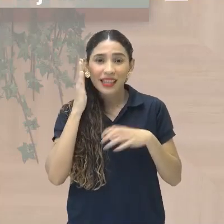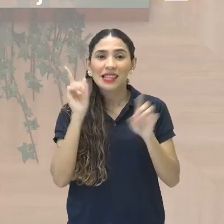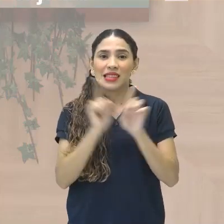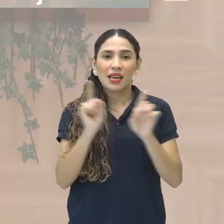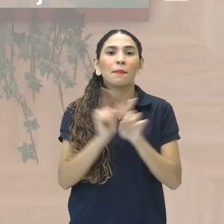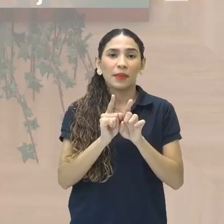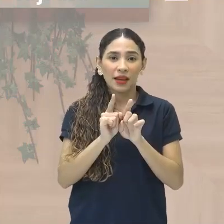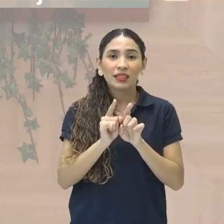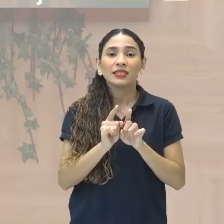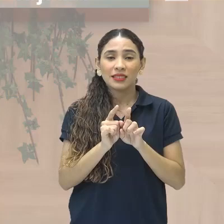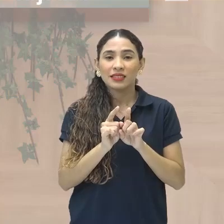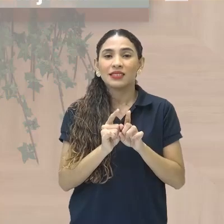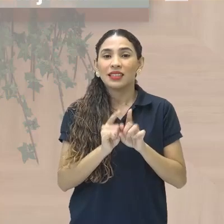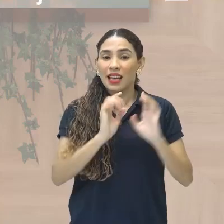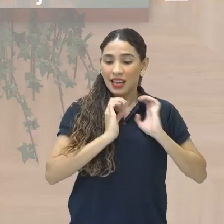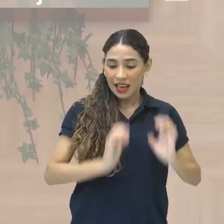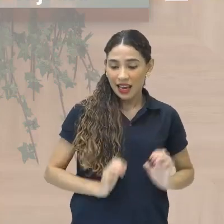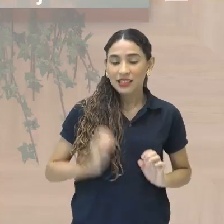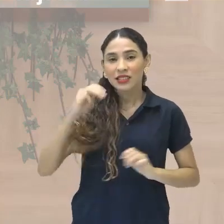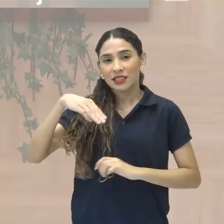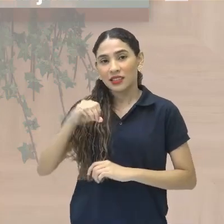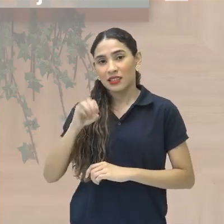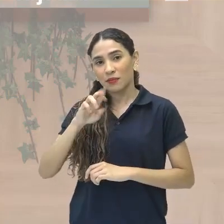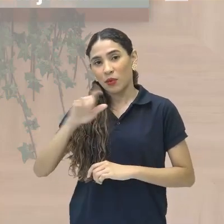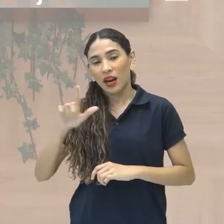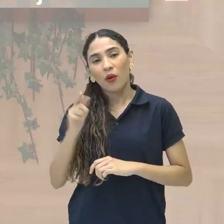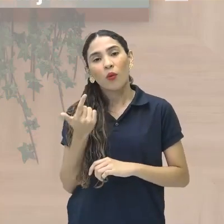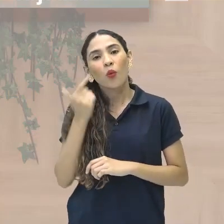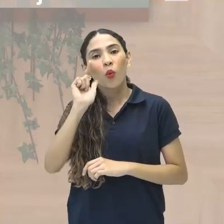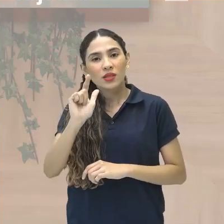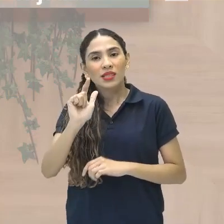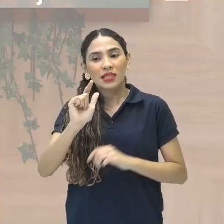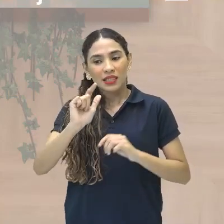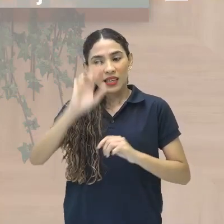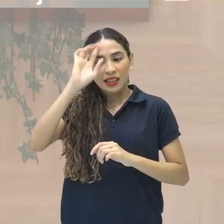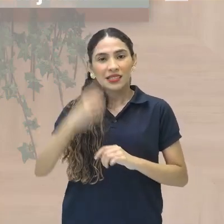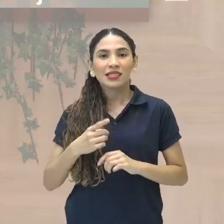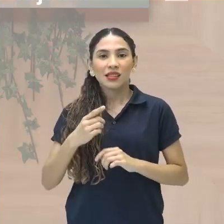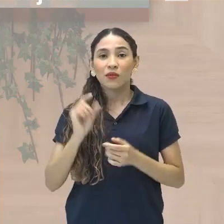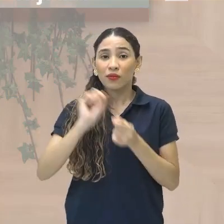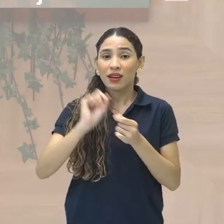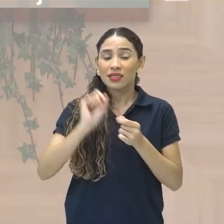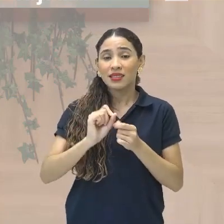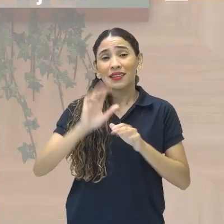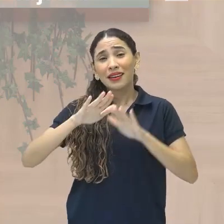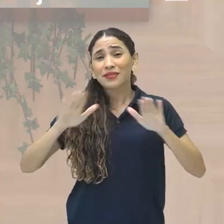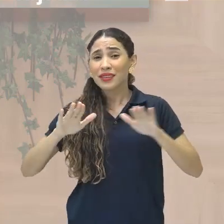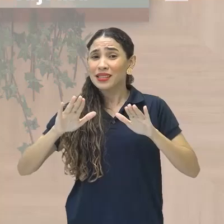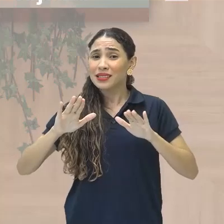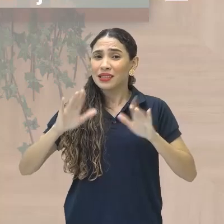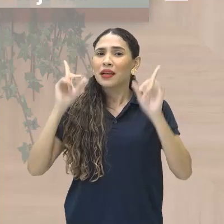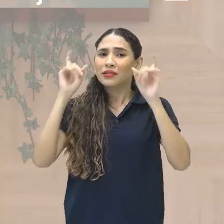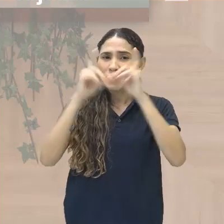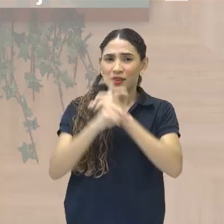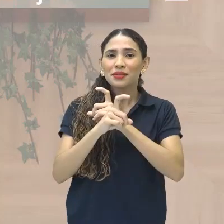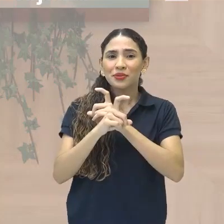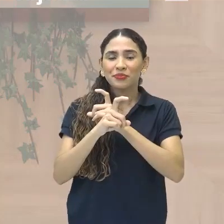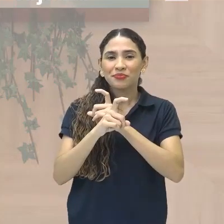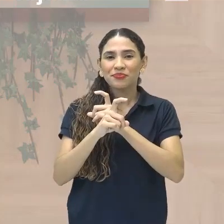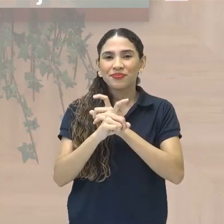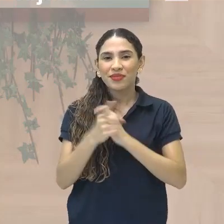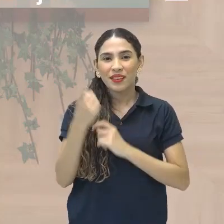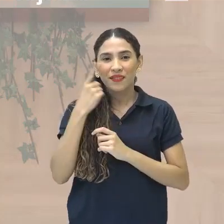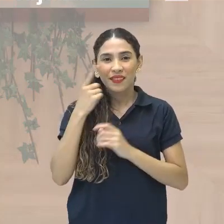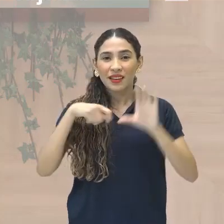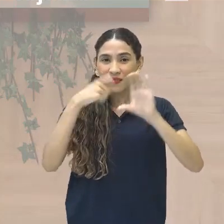essas questões da ética e da moral para tomar uma solução. Às vezes a solução fica bem difícil.